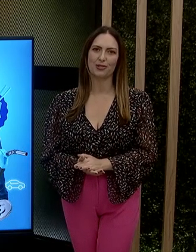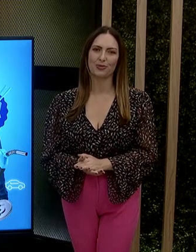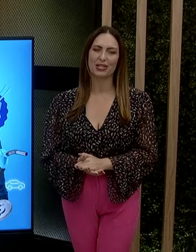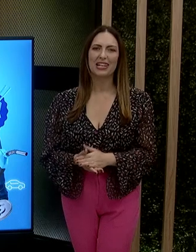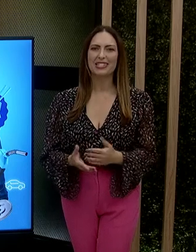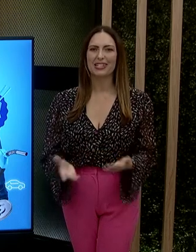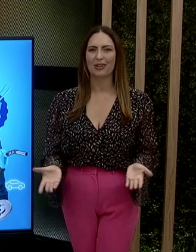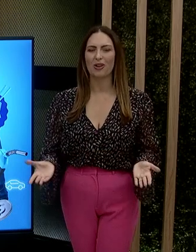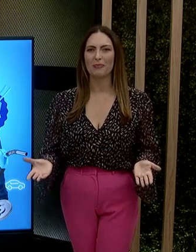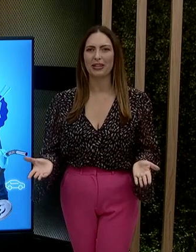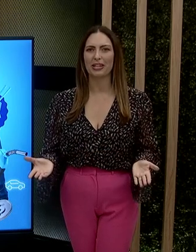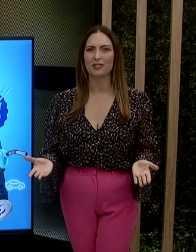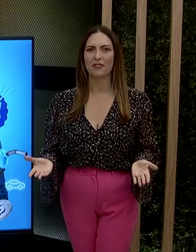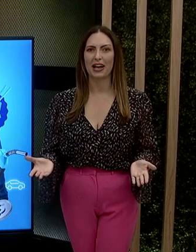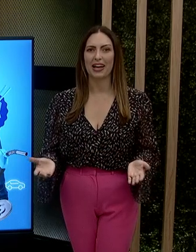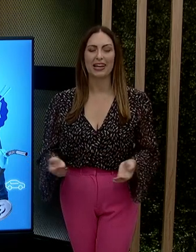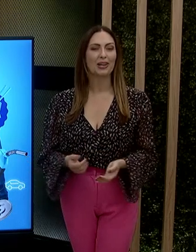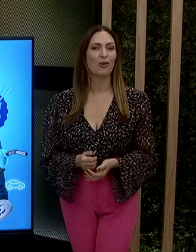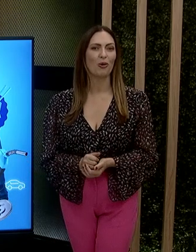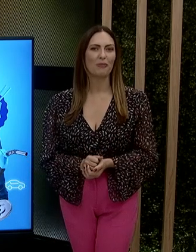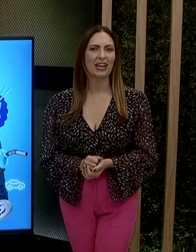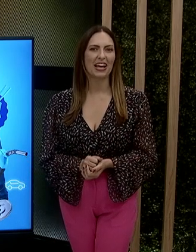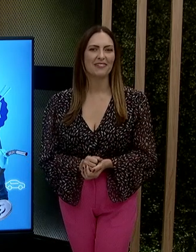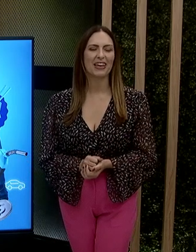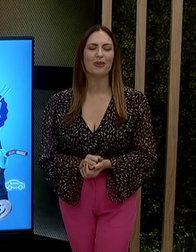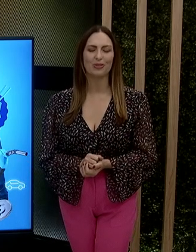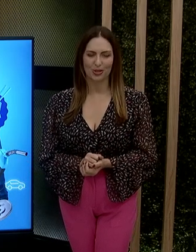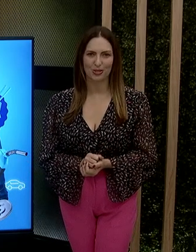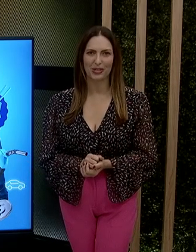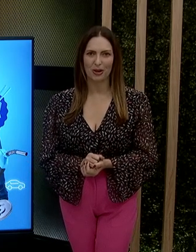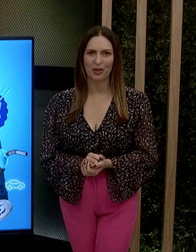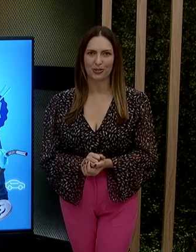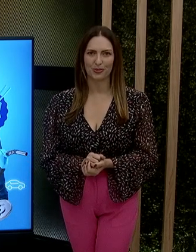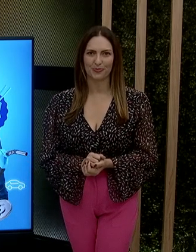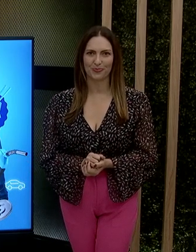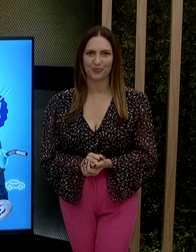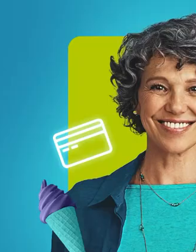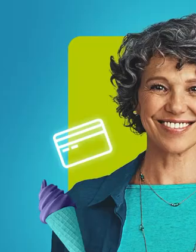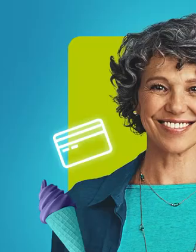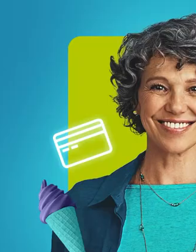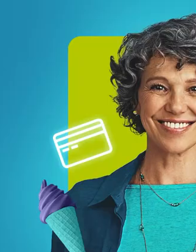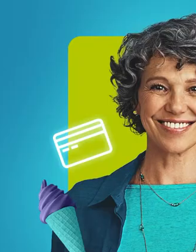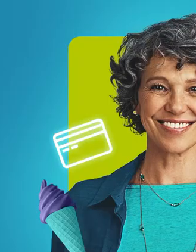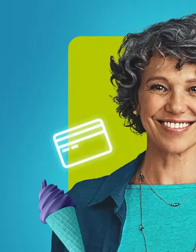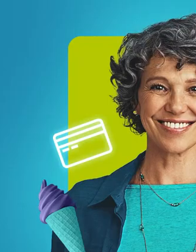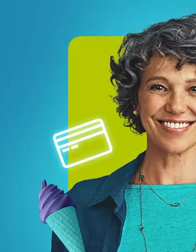benefícios. Sicoob Credivar. Cooperar é o nosso negócio.